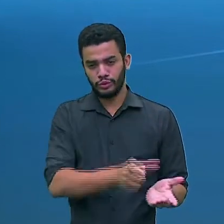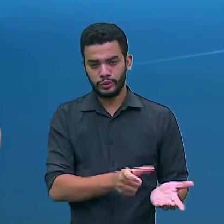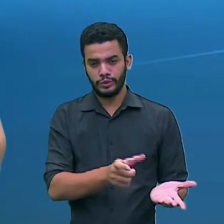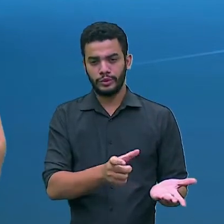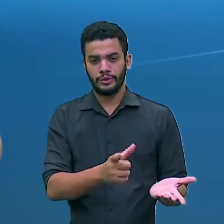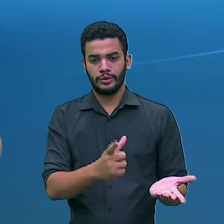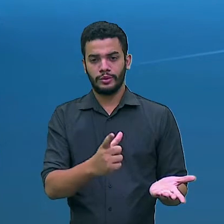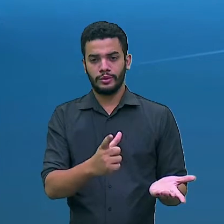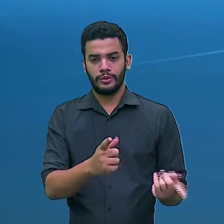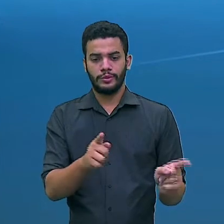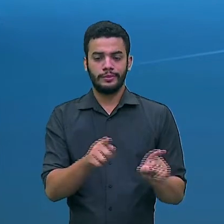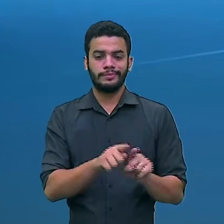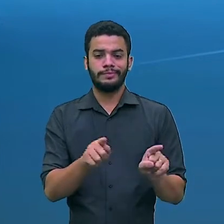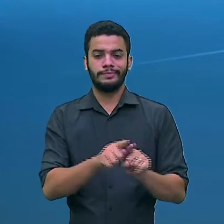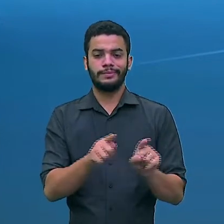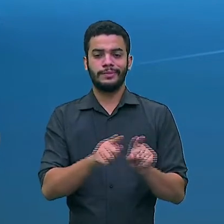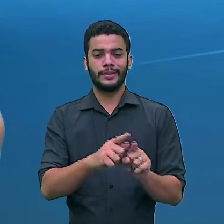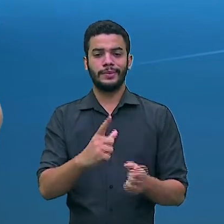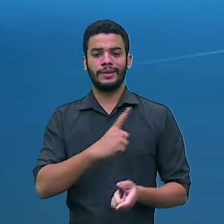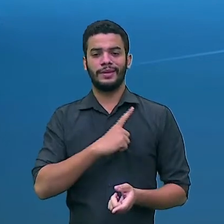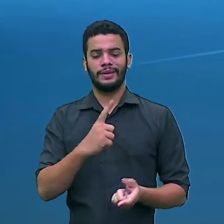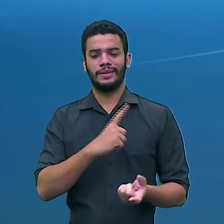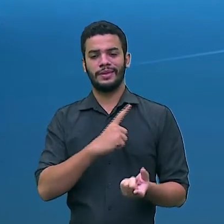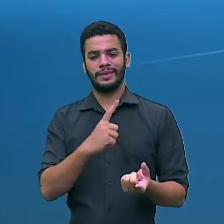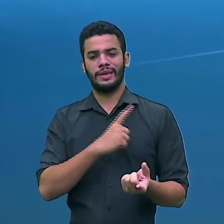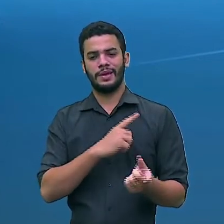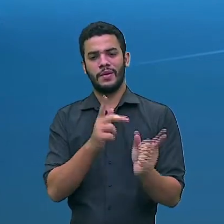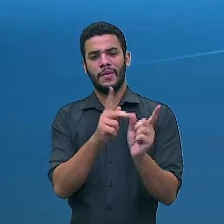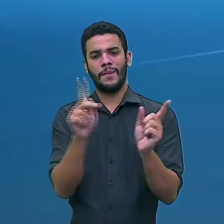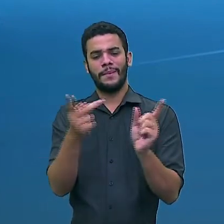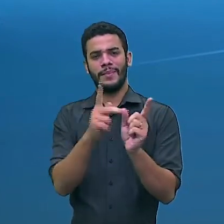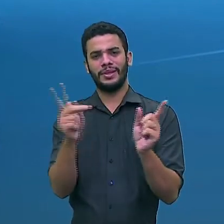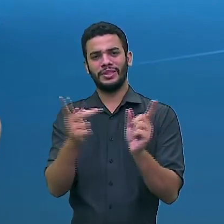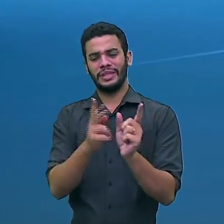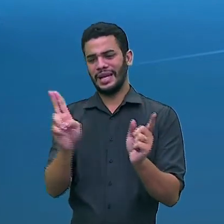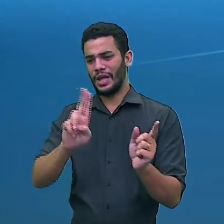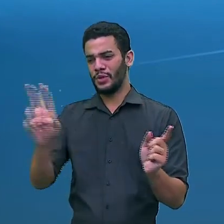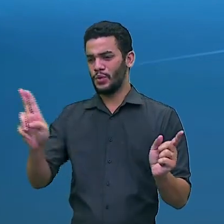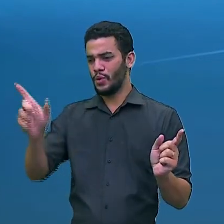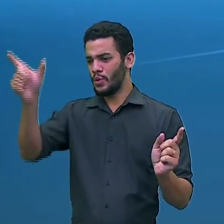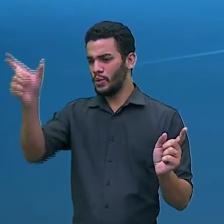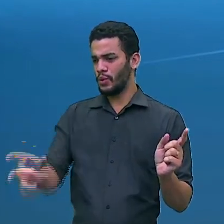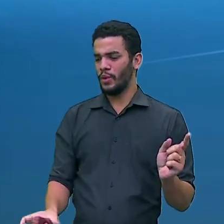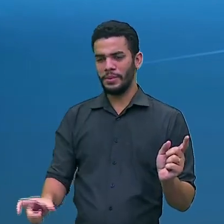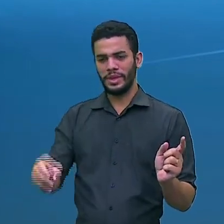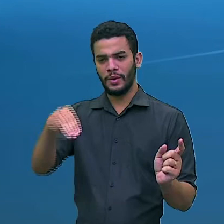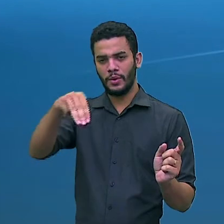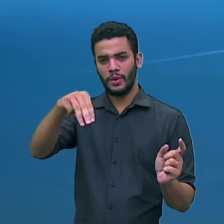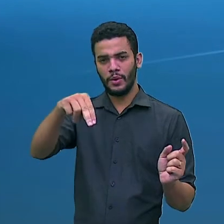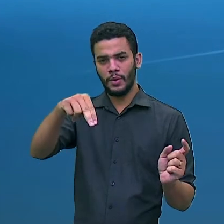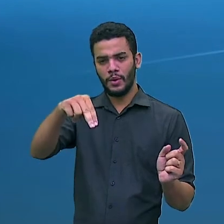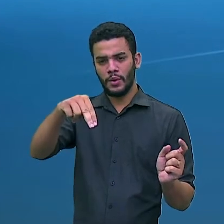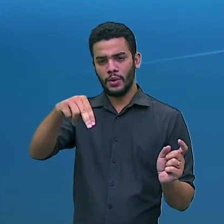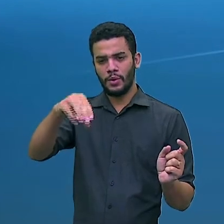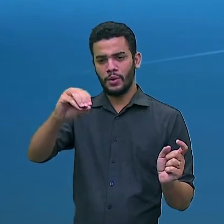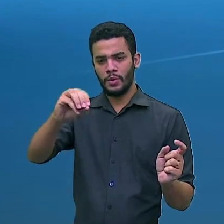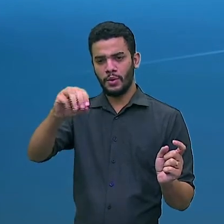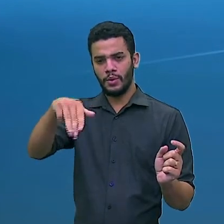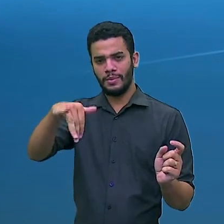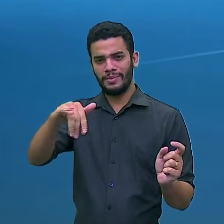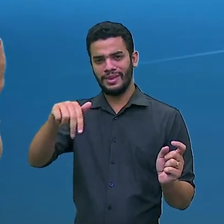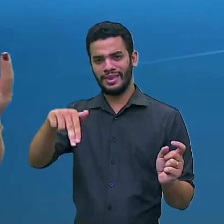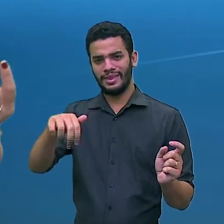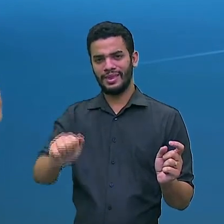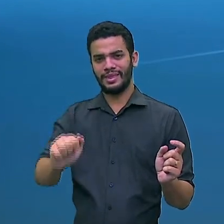de um predicado nominal, no máximo do verbo nominal também, porque ele vai ter a presença de um adjetivo.